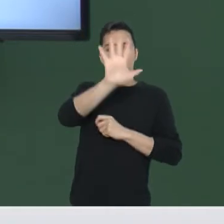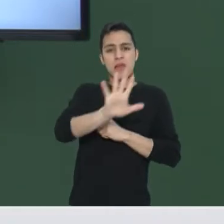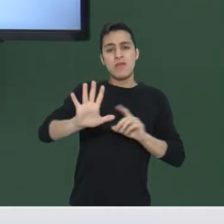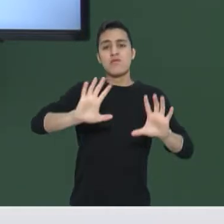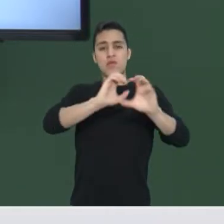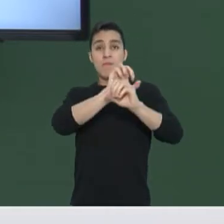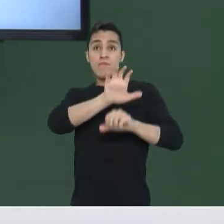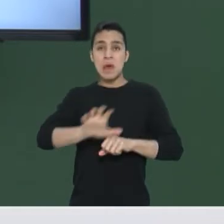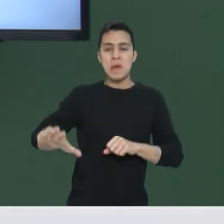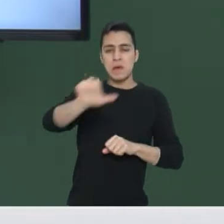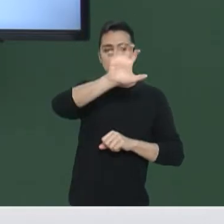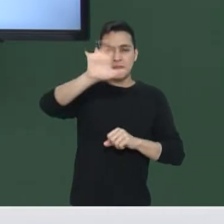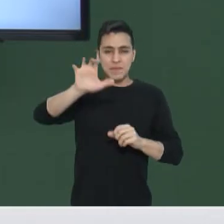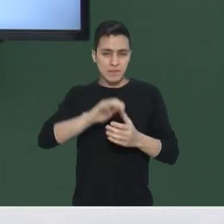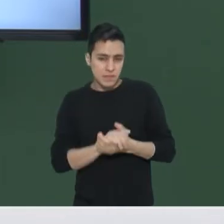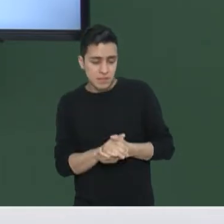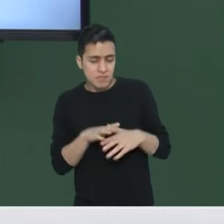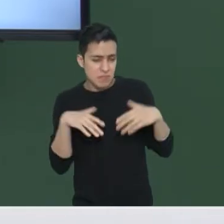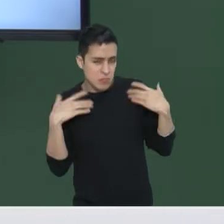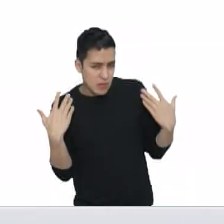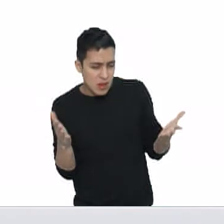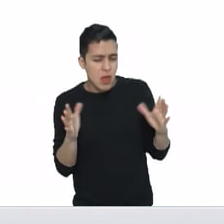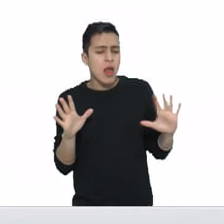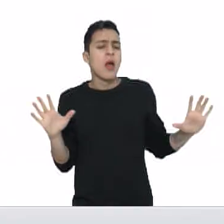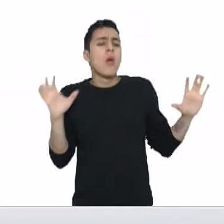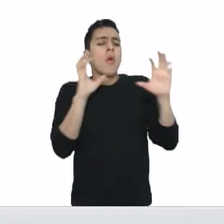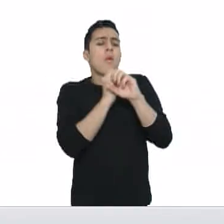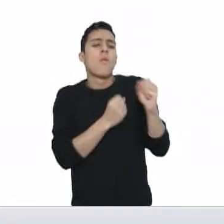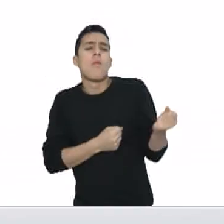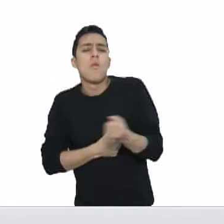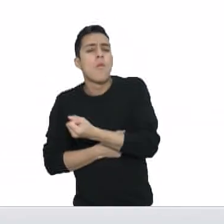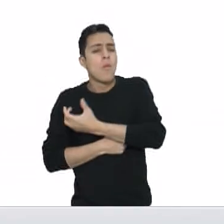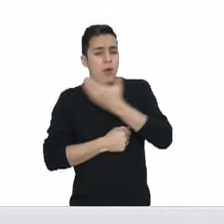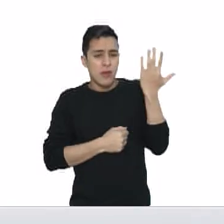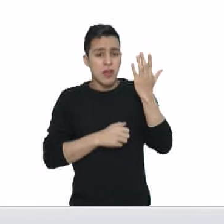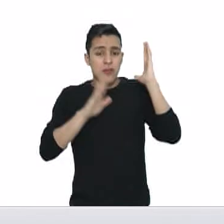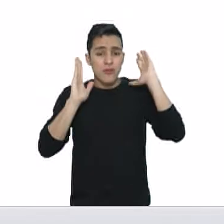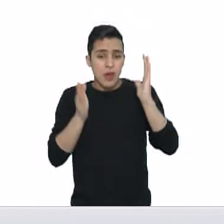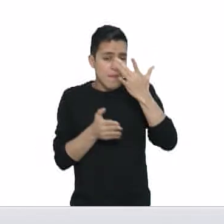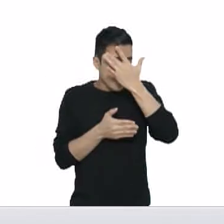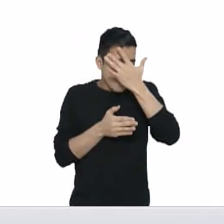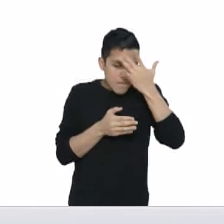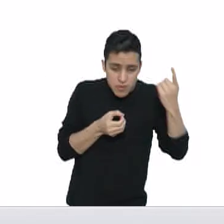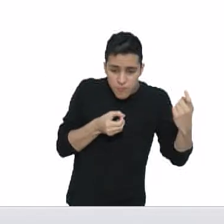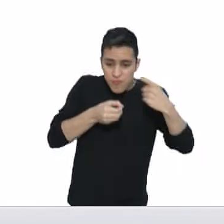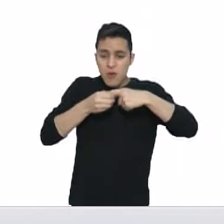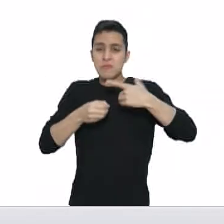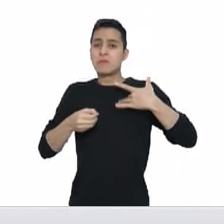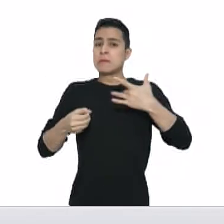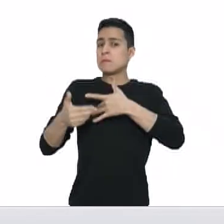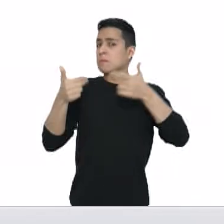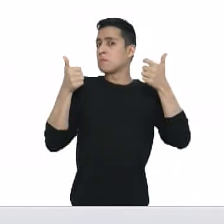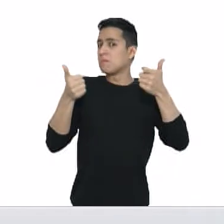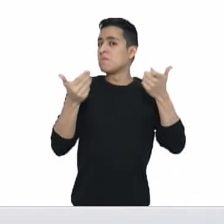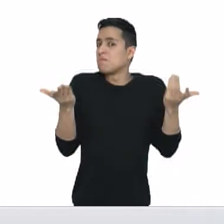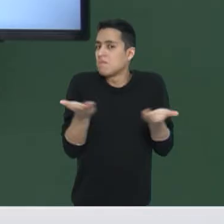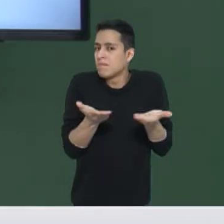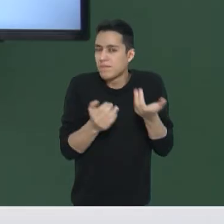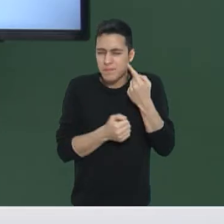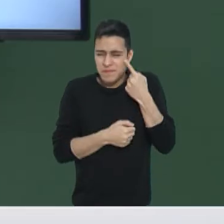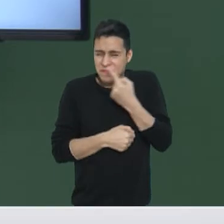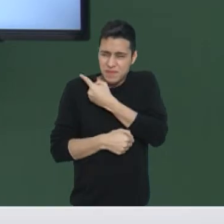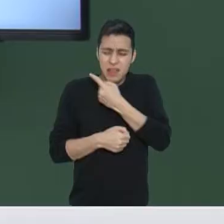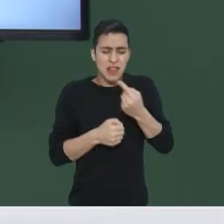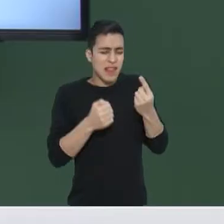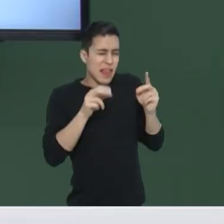juntas. Então, sendo assim, quantos casos recuperados nós temos até agora? Vamos focar naquele